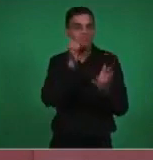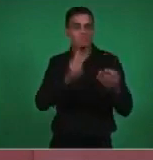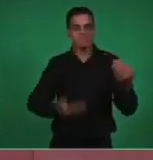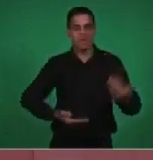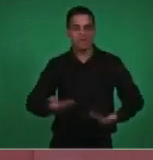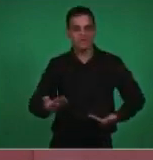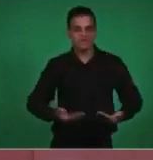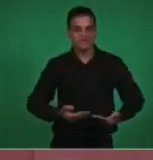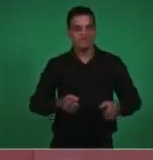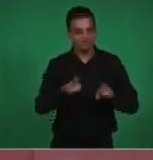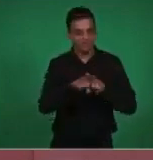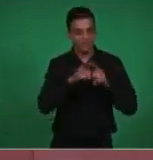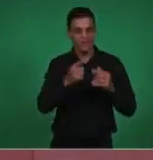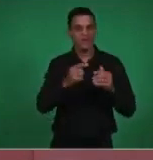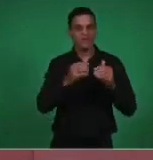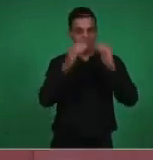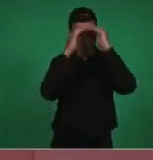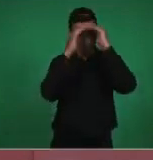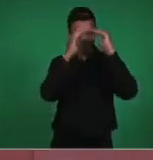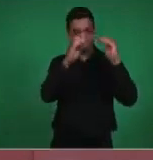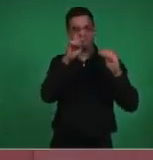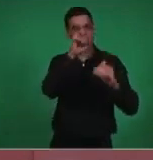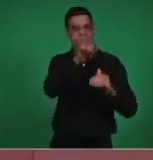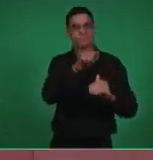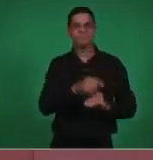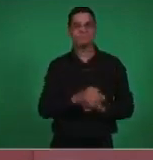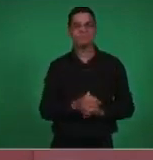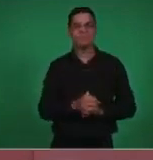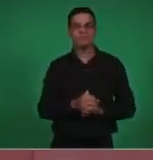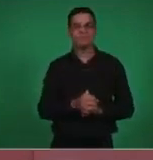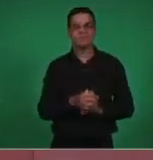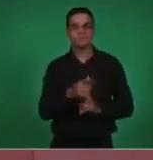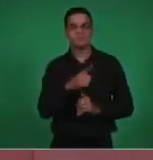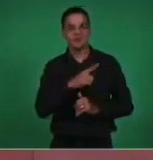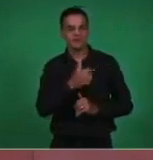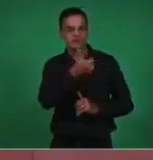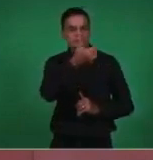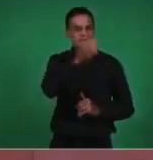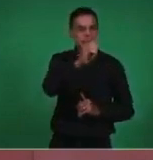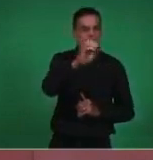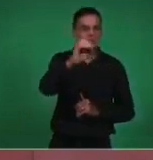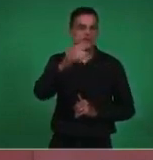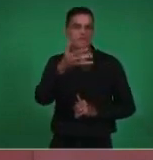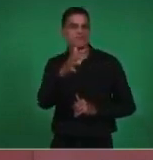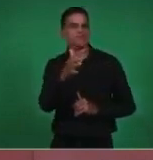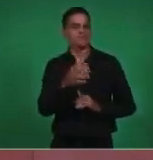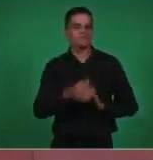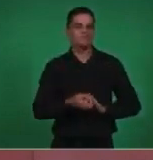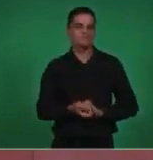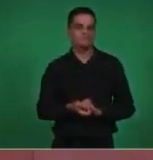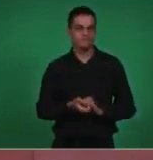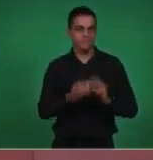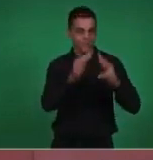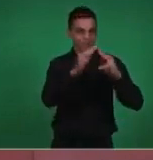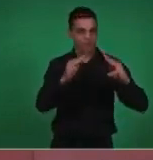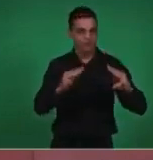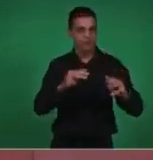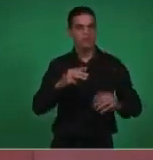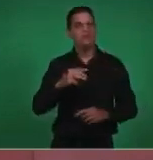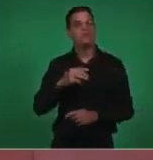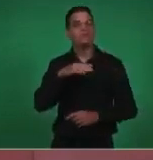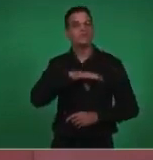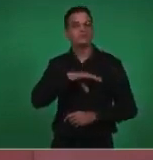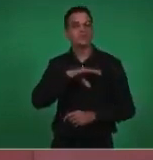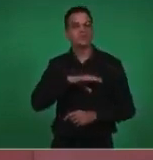a toda a área de Lisboa Central ali, em Portugal. Estamos no Porto, na cidade